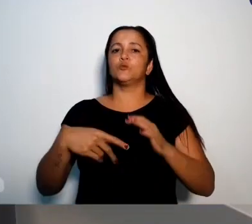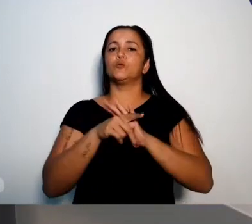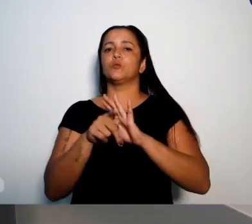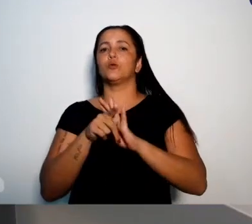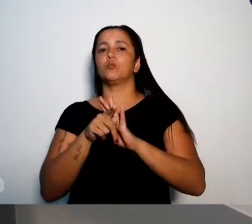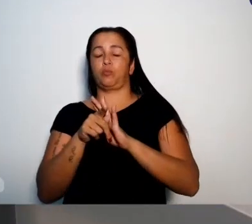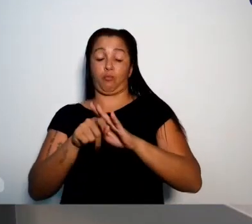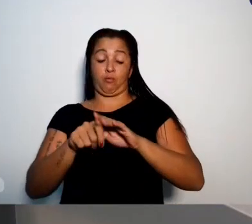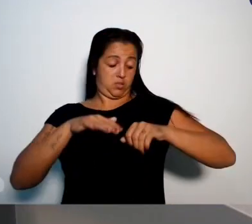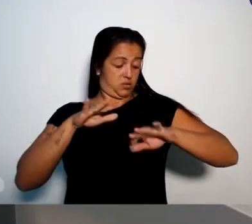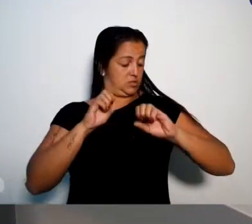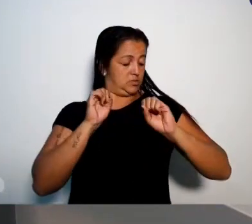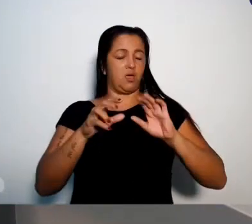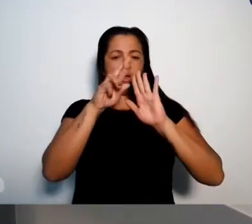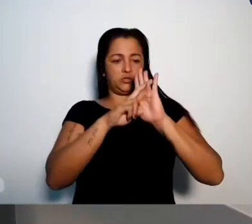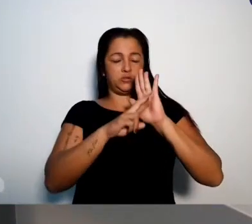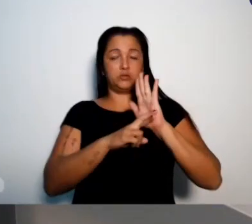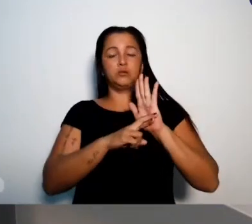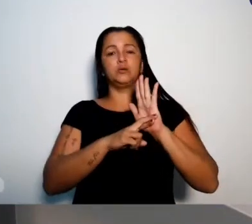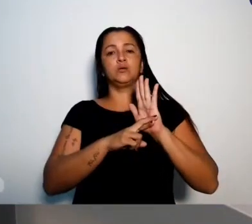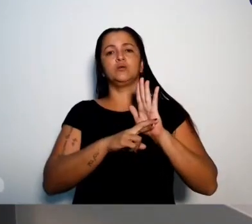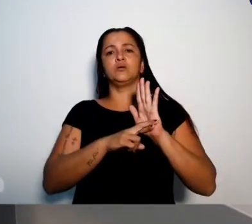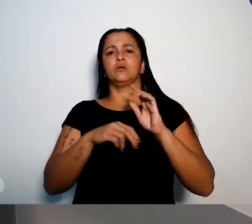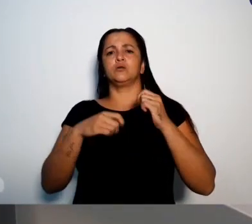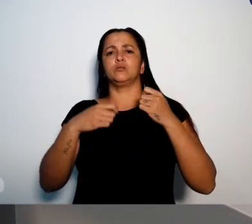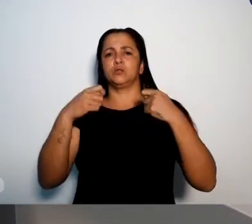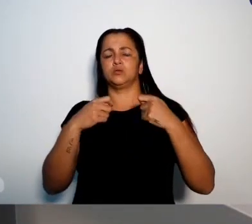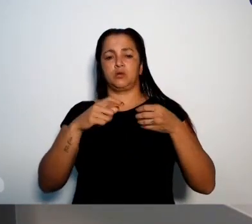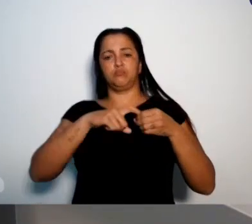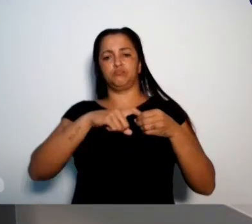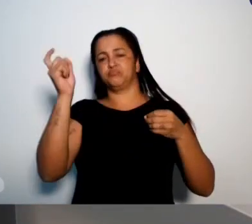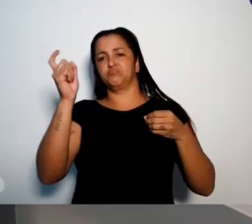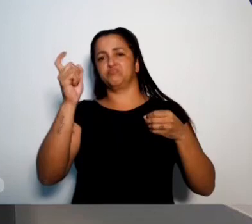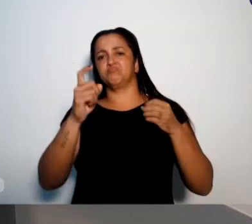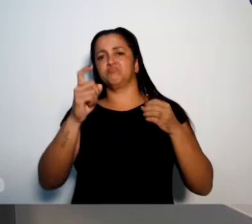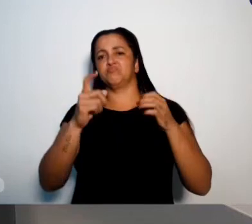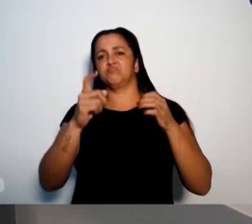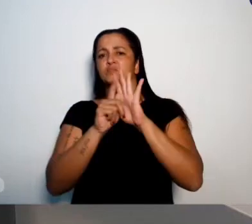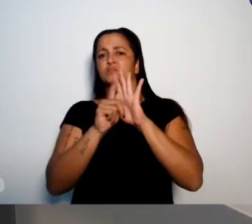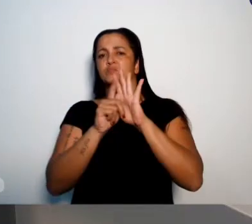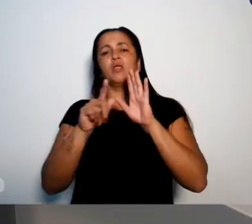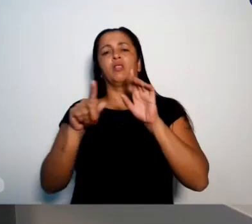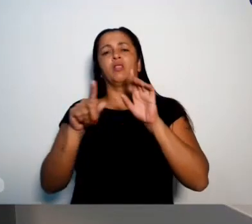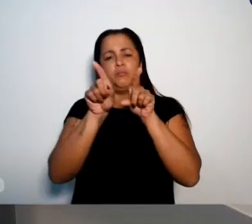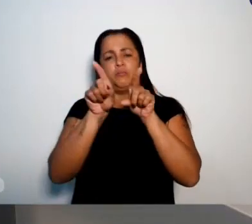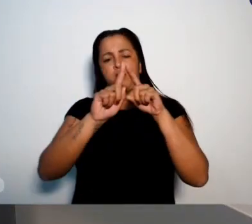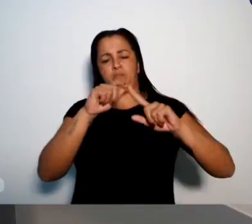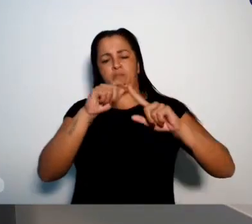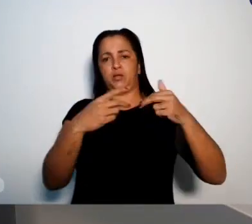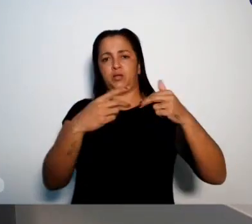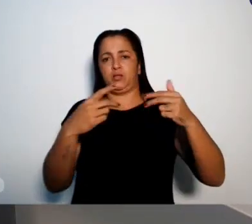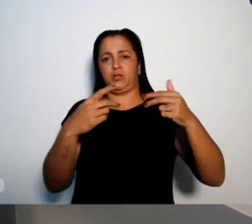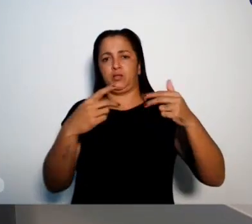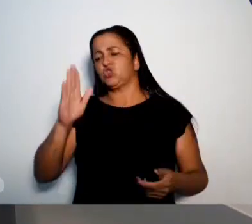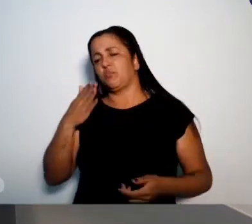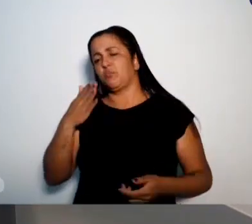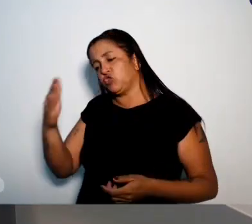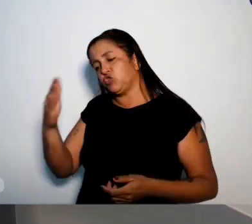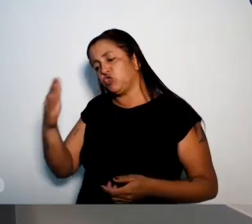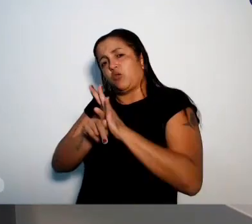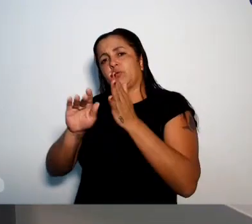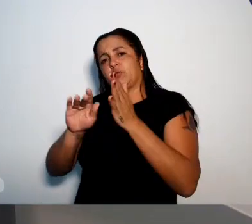gostaria da desistência do destaque e, em ato subsequente, a retirada na matéria. Já queria pedir para que a Secretaria tirasse uma cópia do